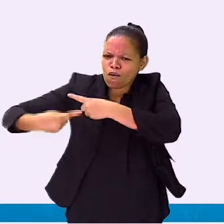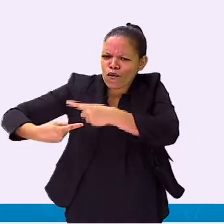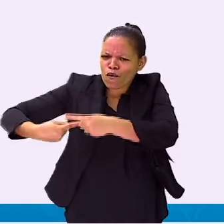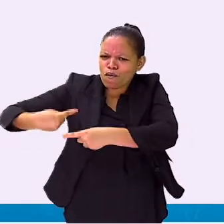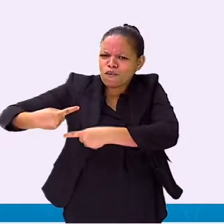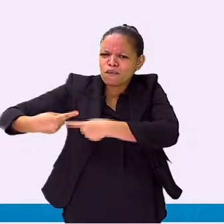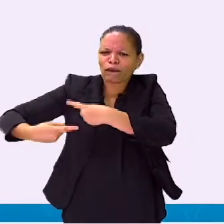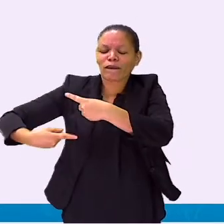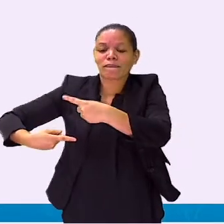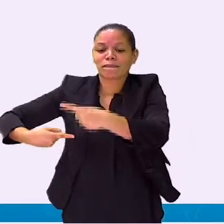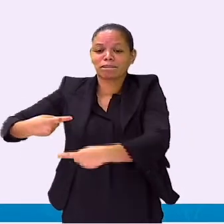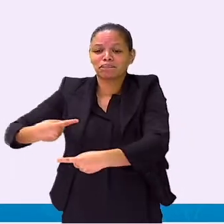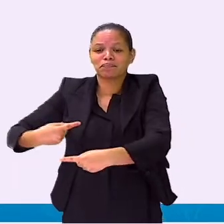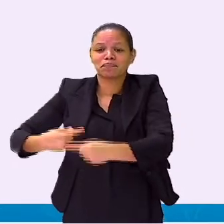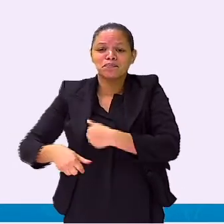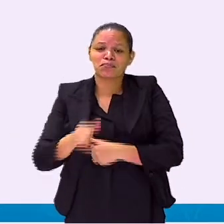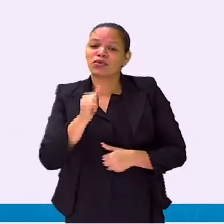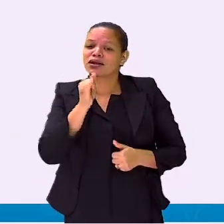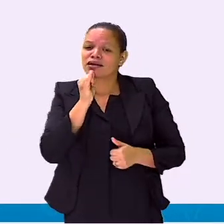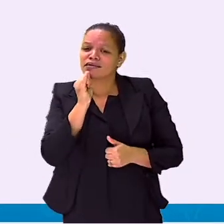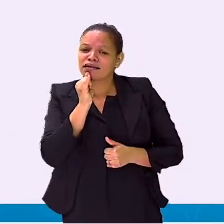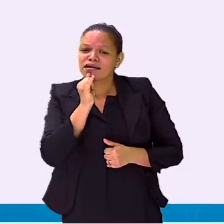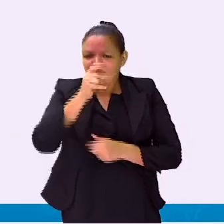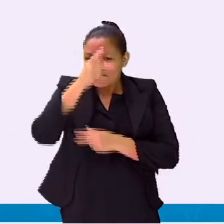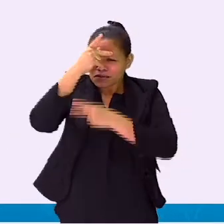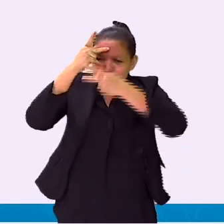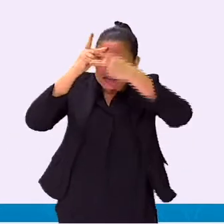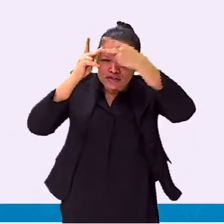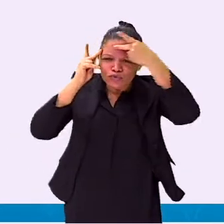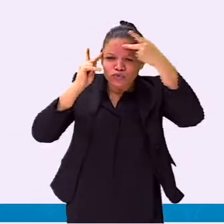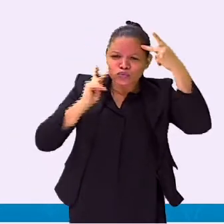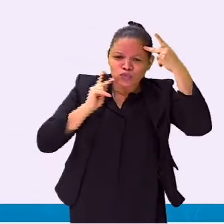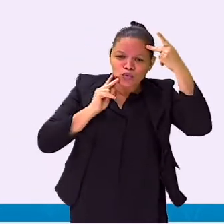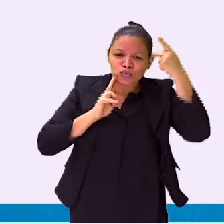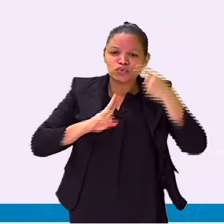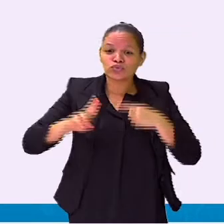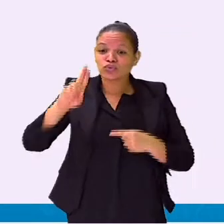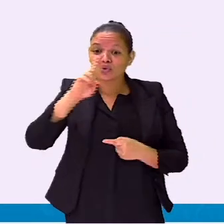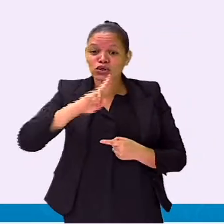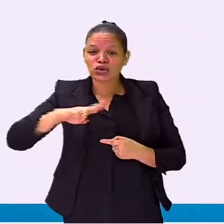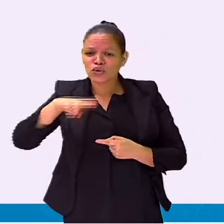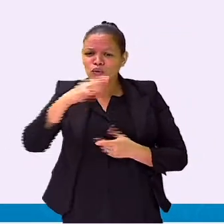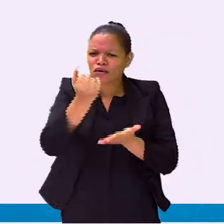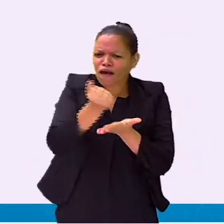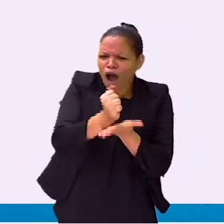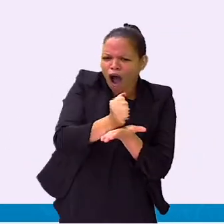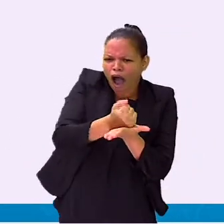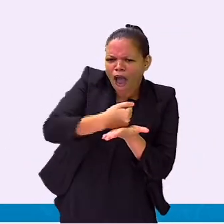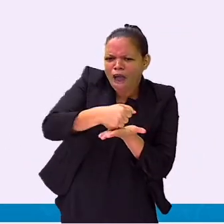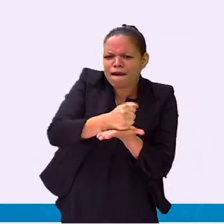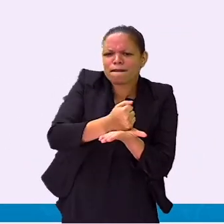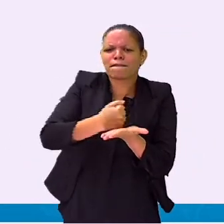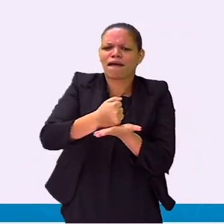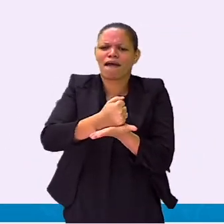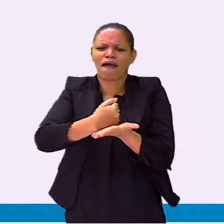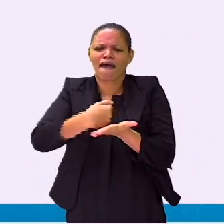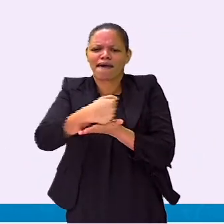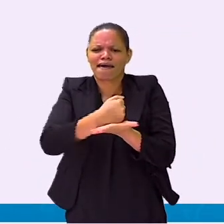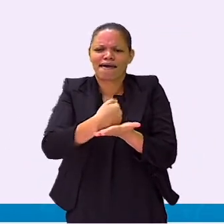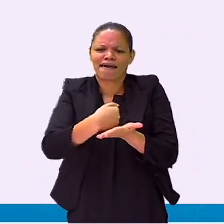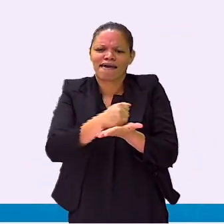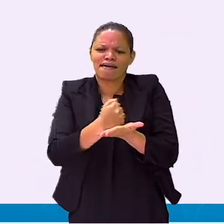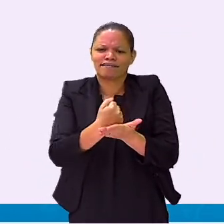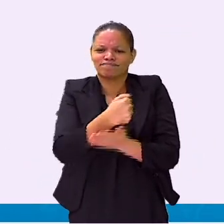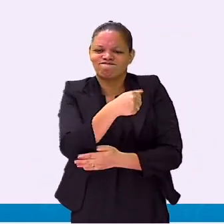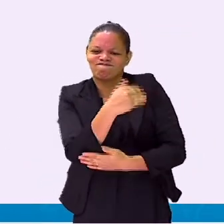usam remédios naturais como fonte de cura e medicina alternativa para quem os procura. Aqui nós temos a